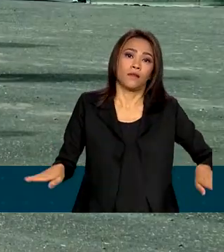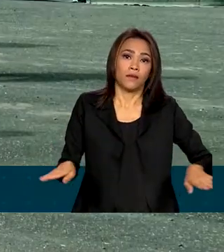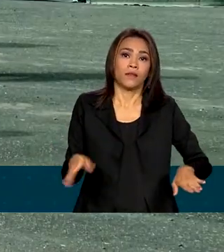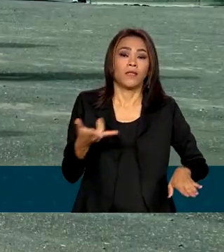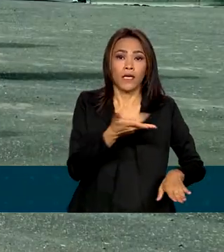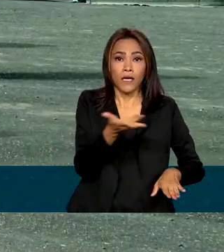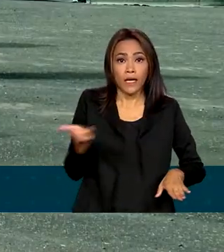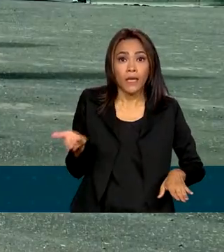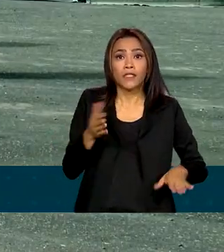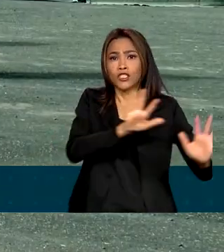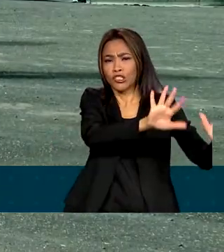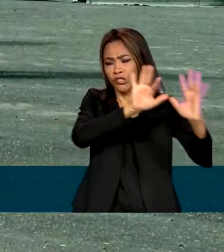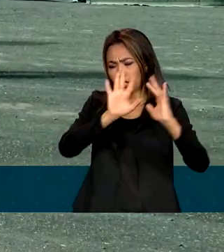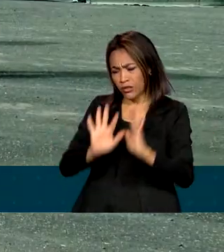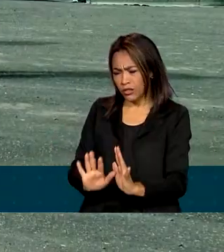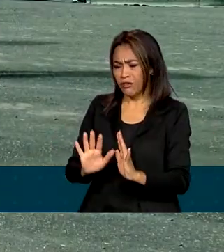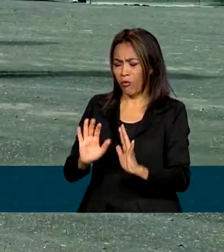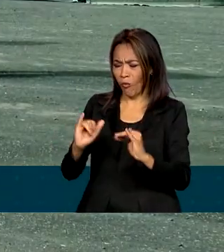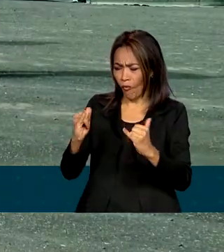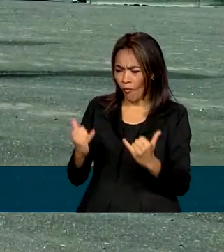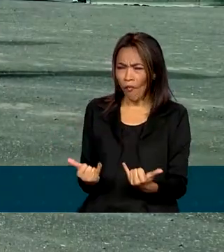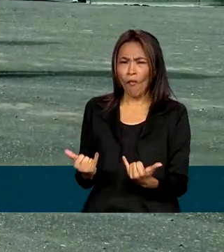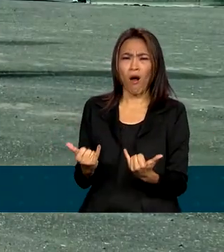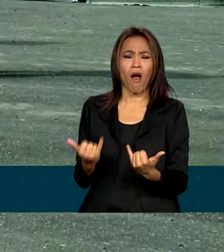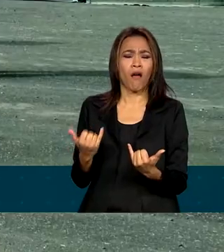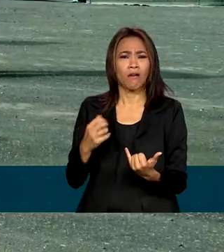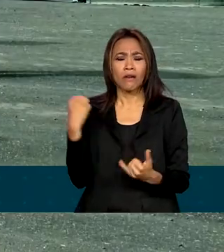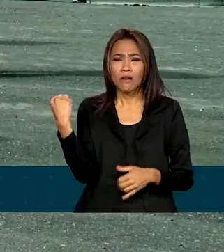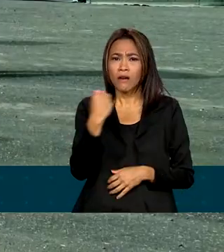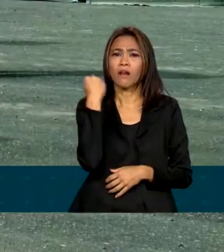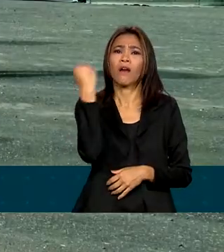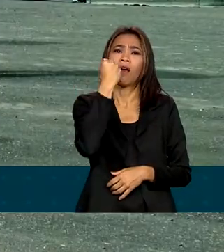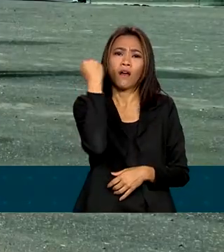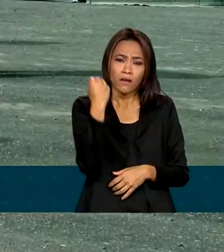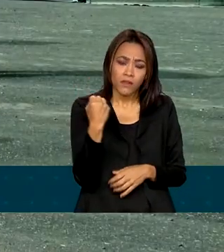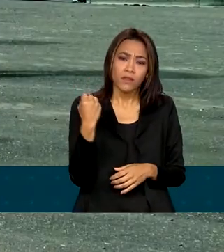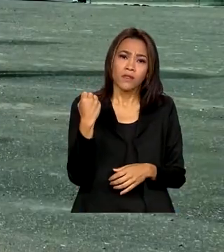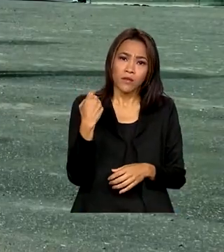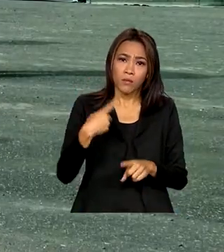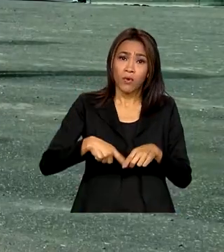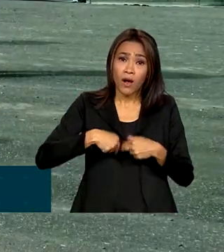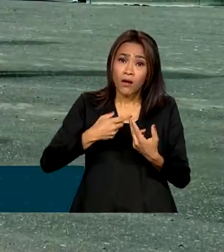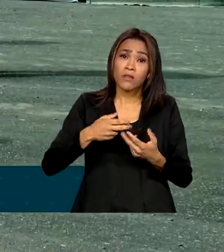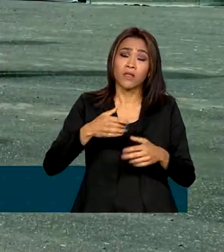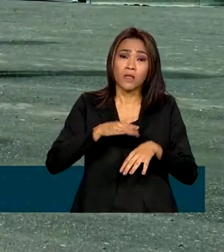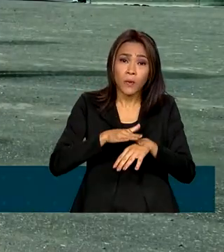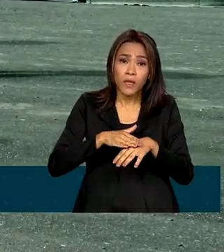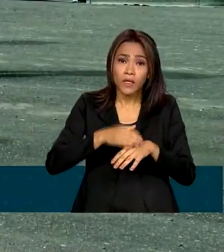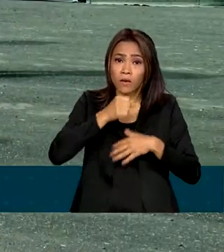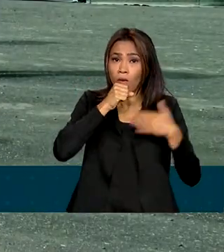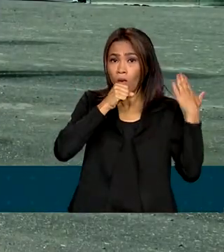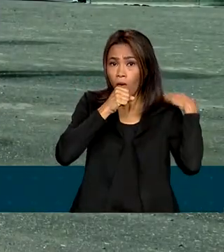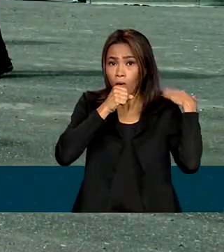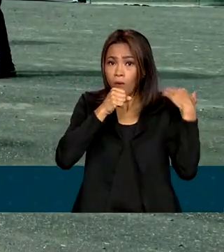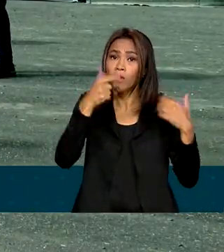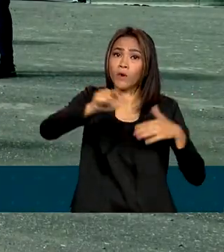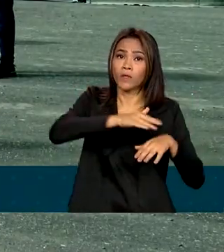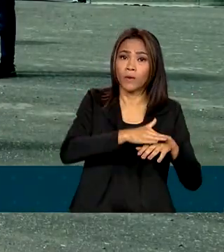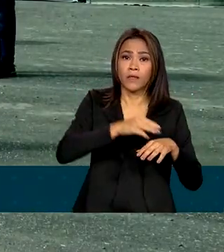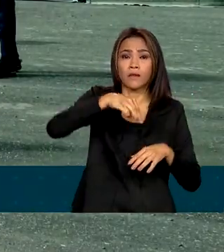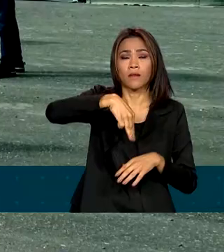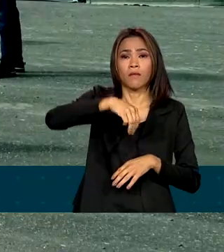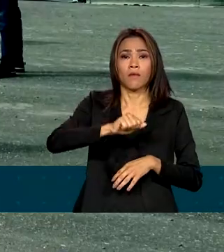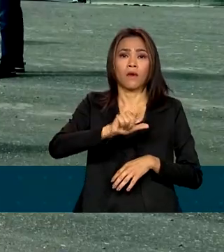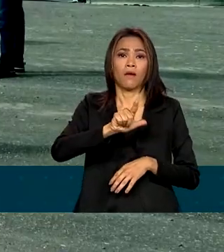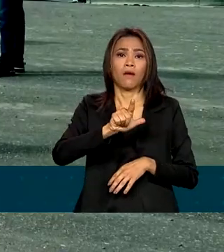Eles chegam aqui desnutridos e, nos casos mais graves, afetados pela pneumonia e pela malária. Nos